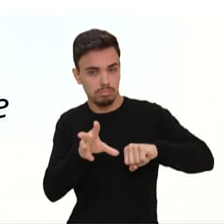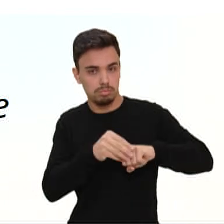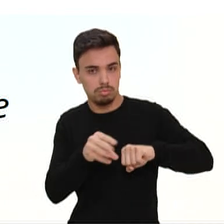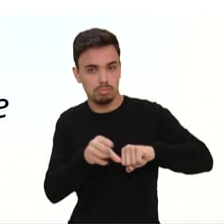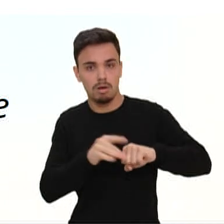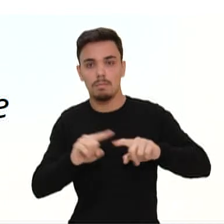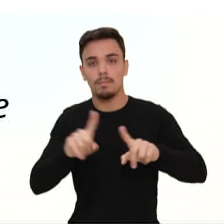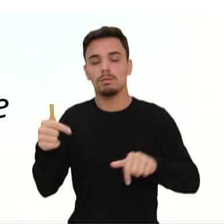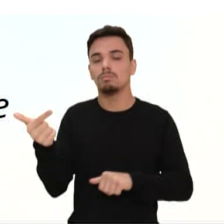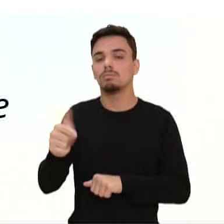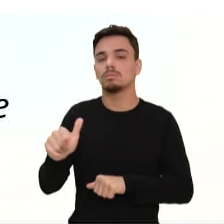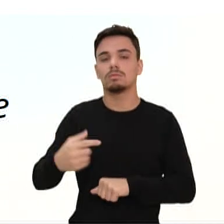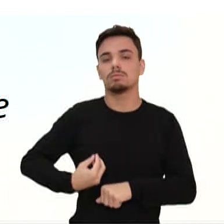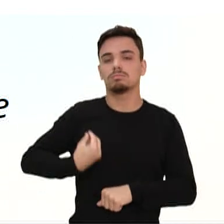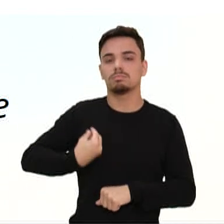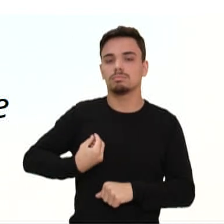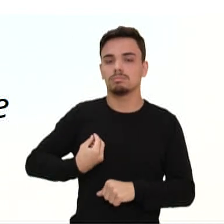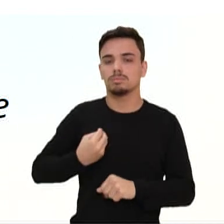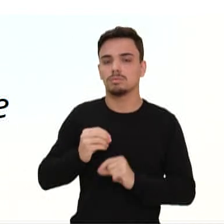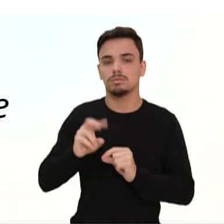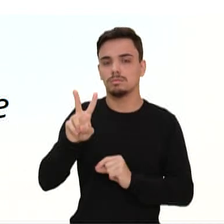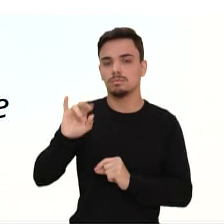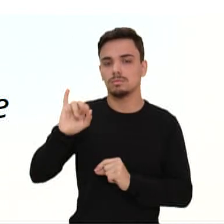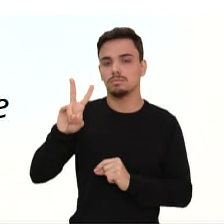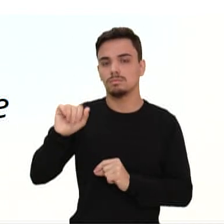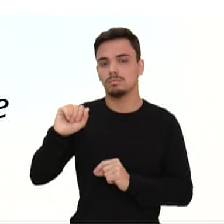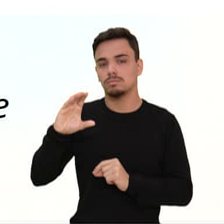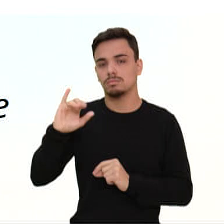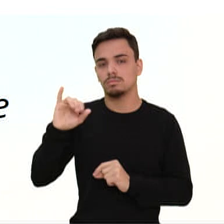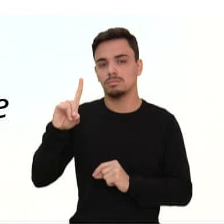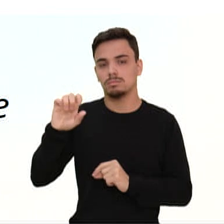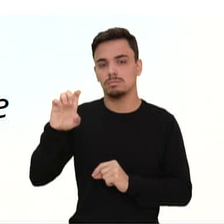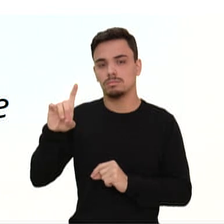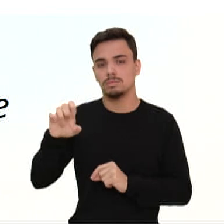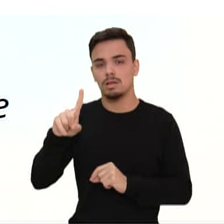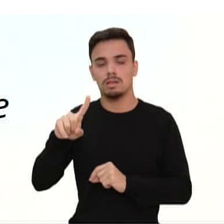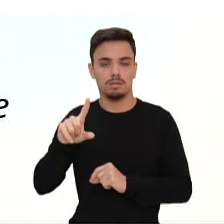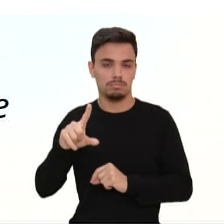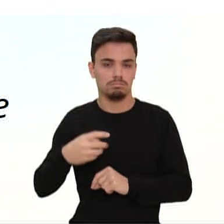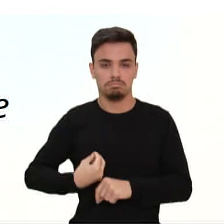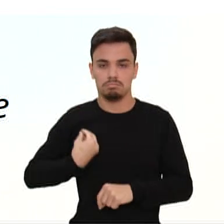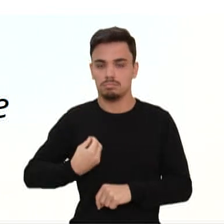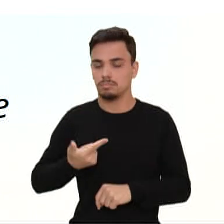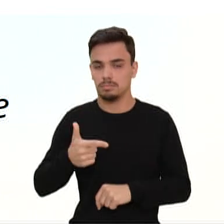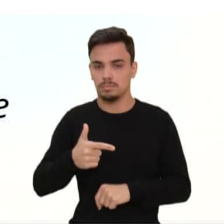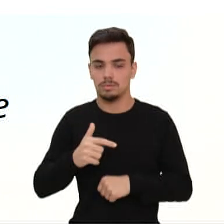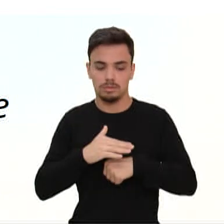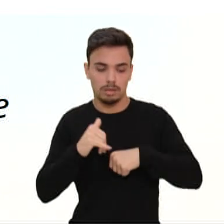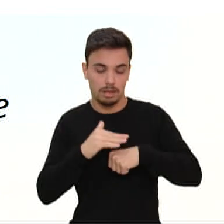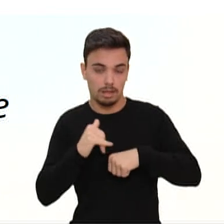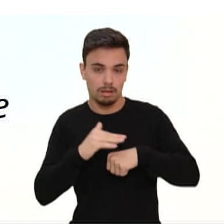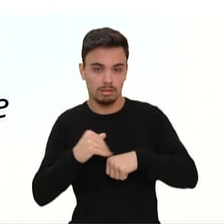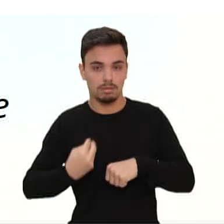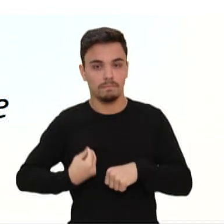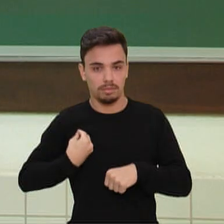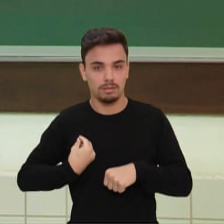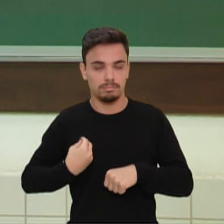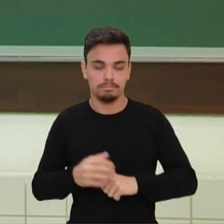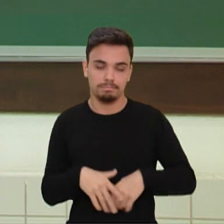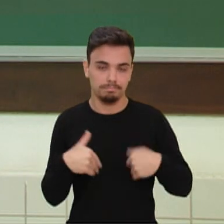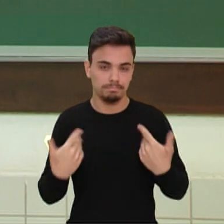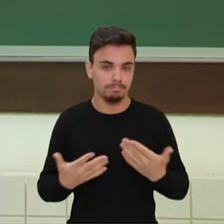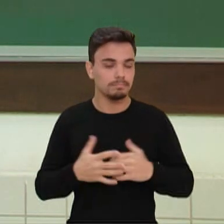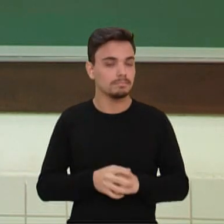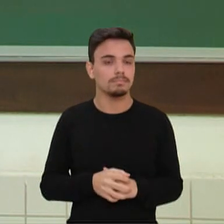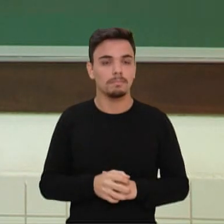ela não tem vivacidade. Ela é carente de vida, a gente pode dizer assim, né?